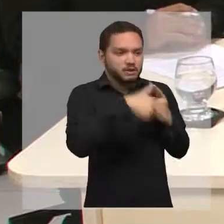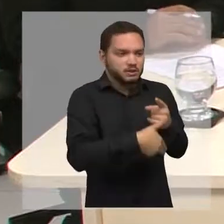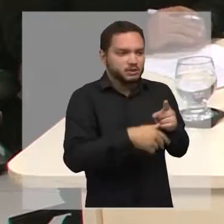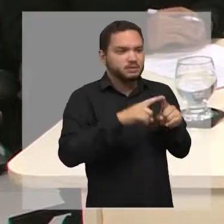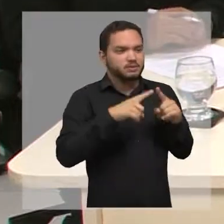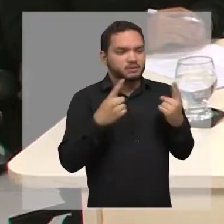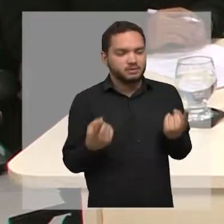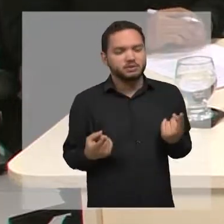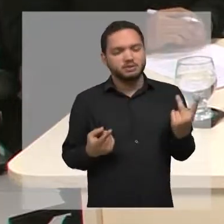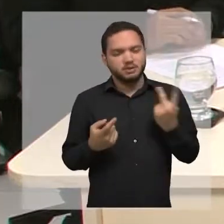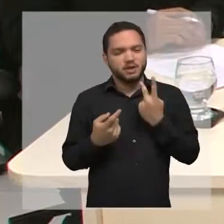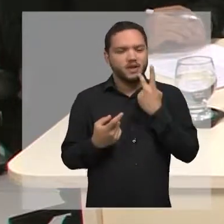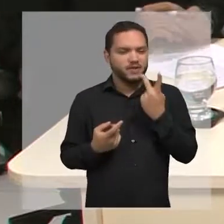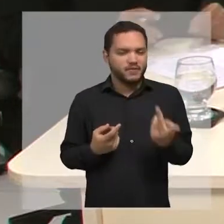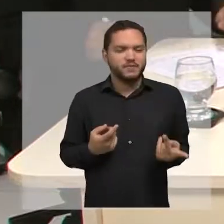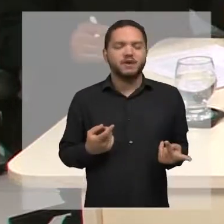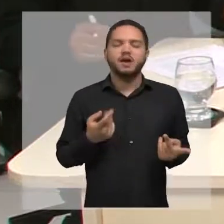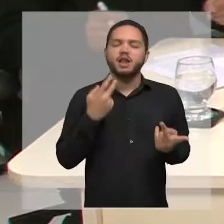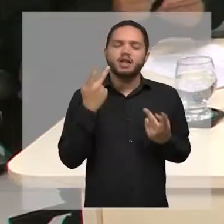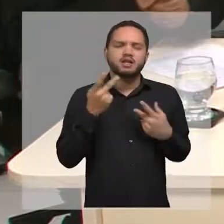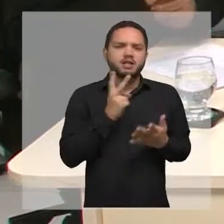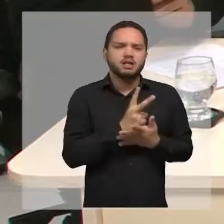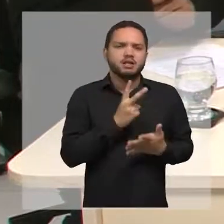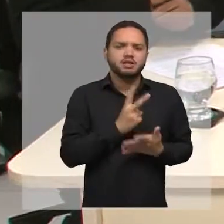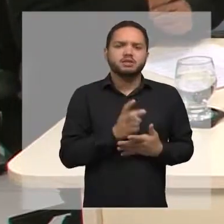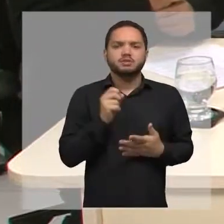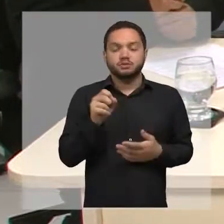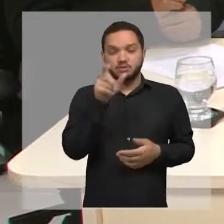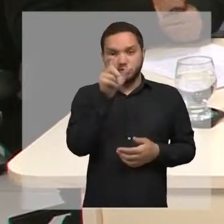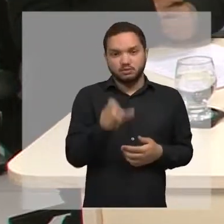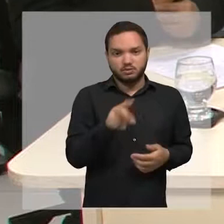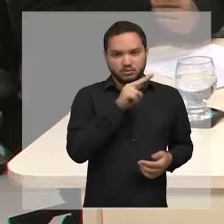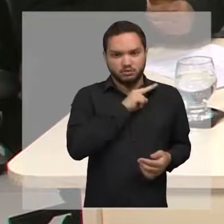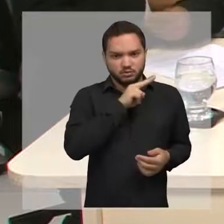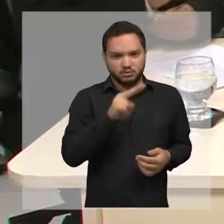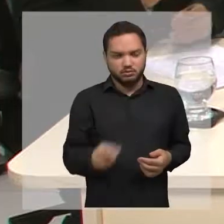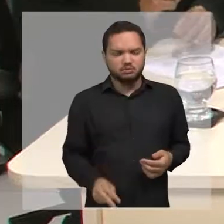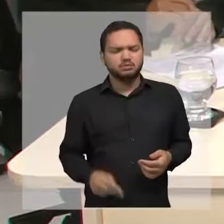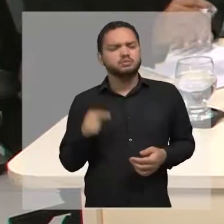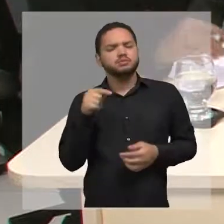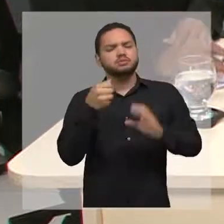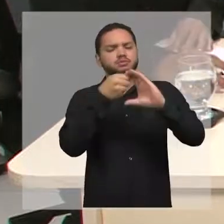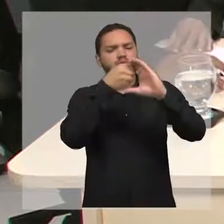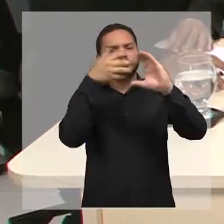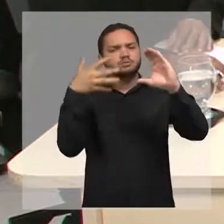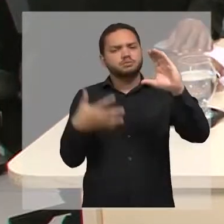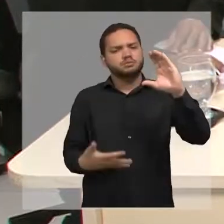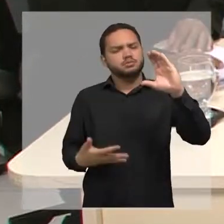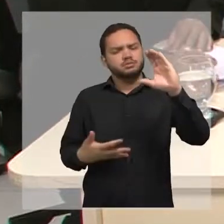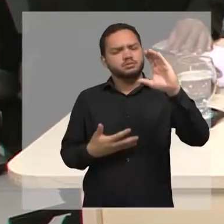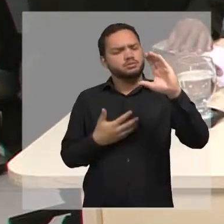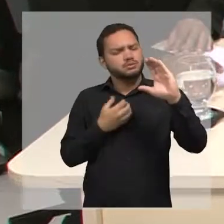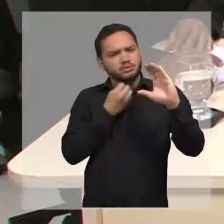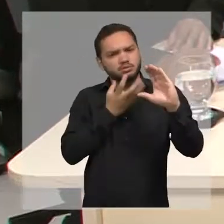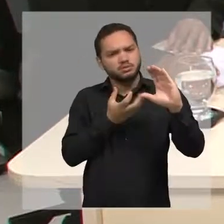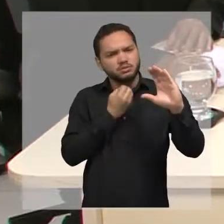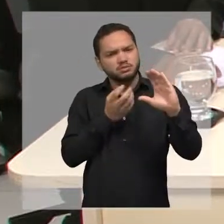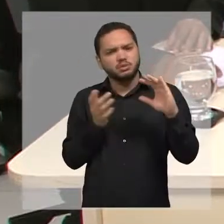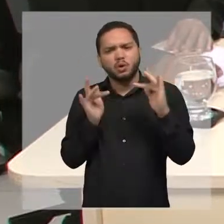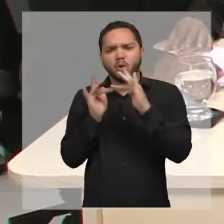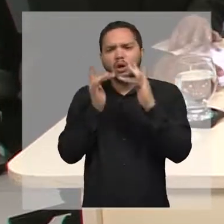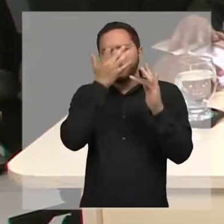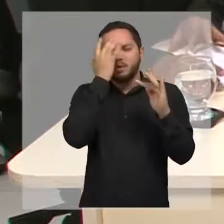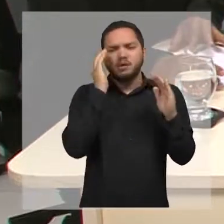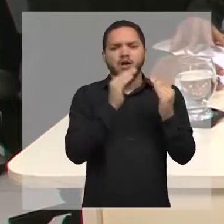interromper, mas eu e o Paulo dizemos, desde o final do ano passado, que é um vereador que tem uma característica muito interessante